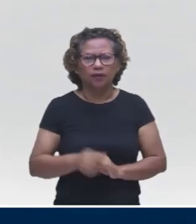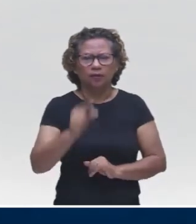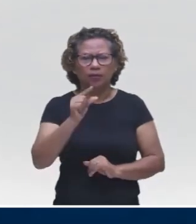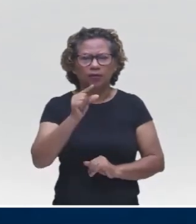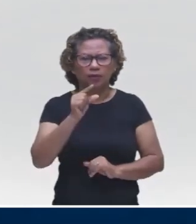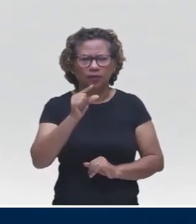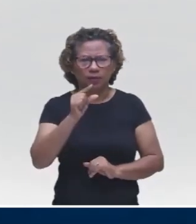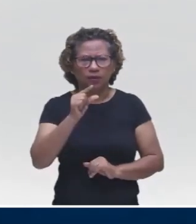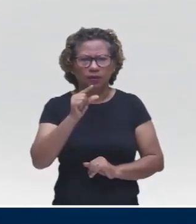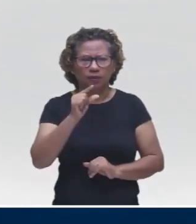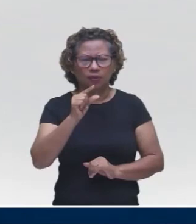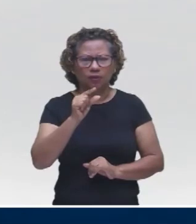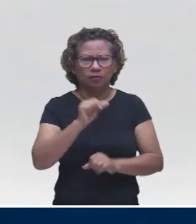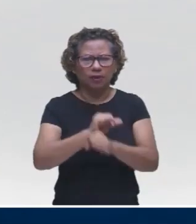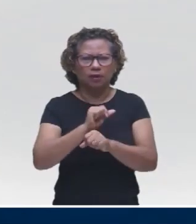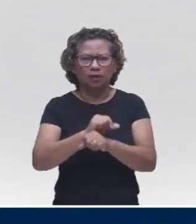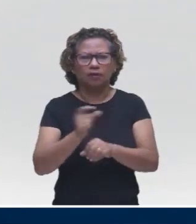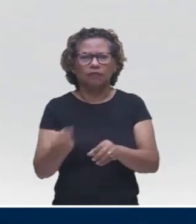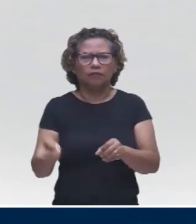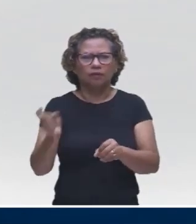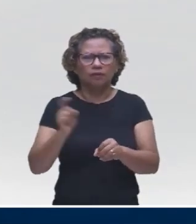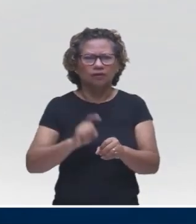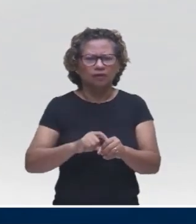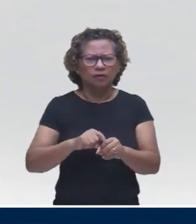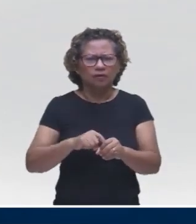valores aqui. É isso mesmo.